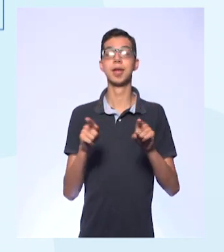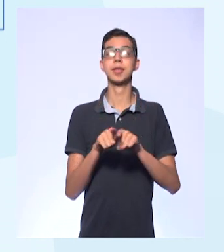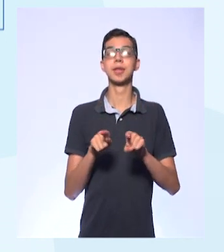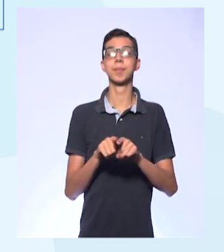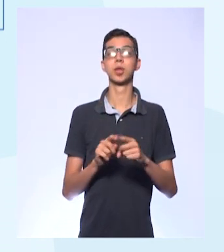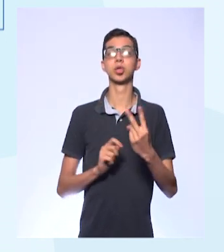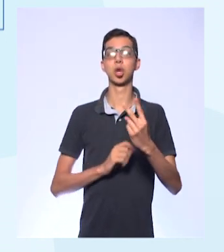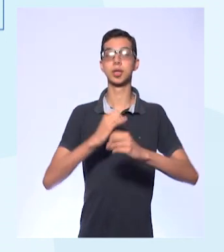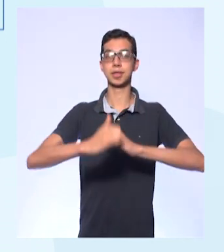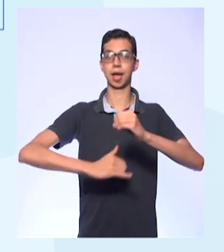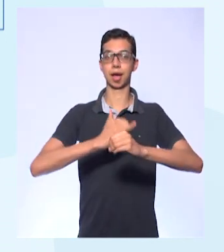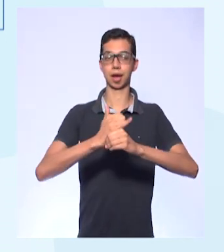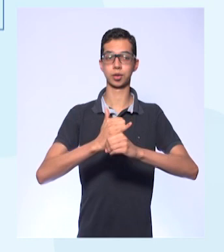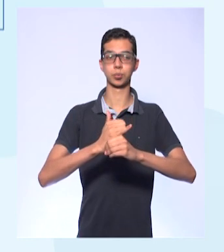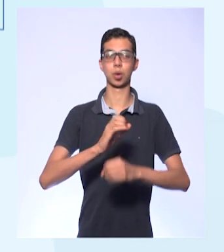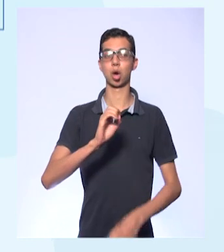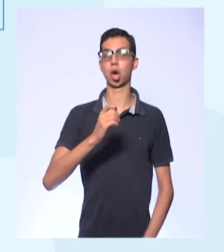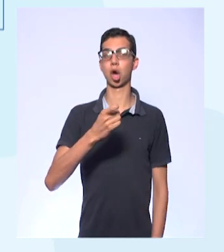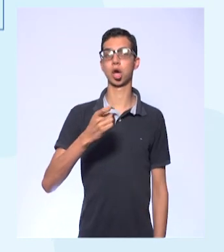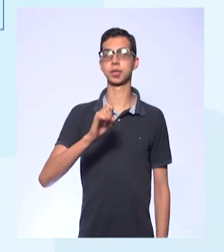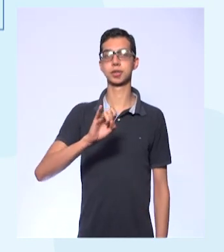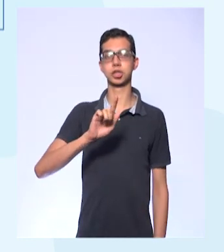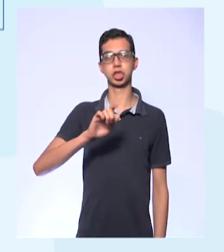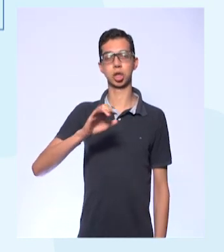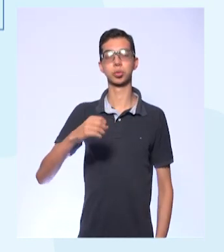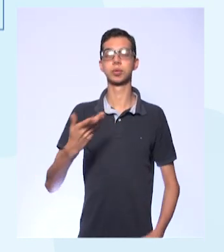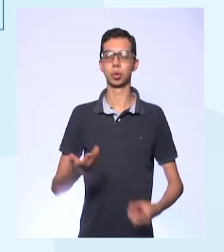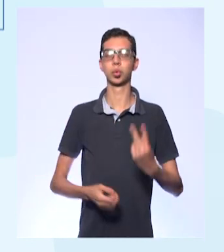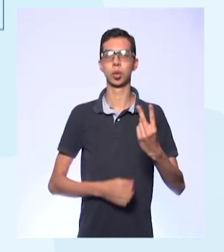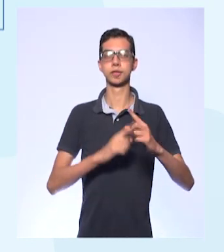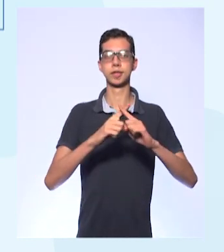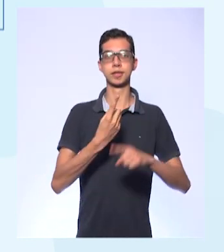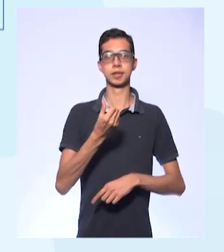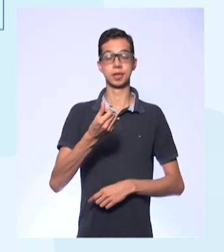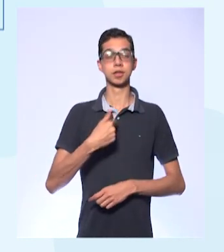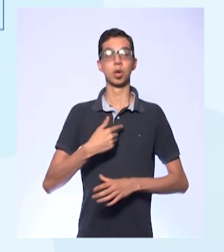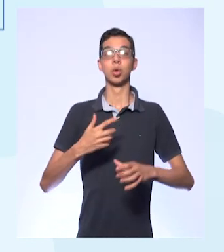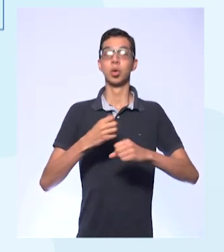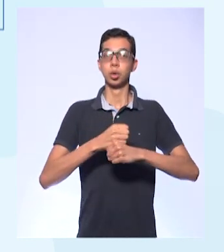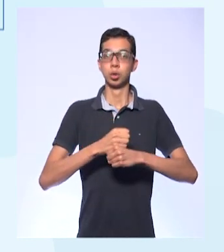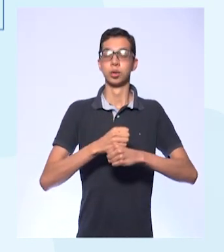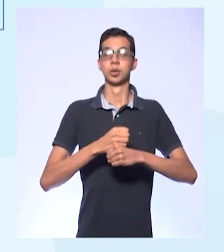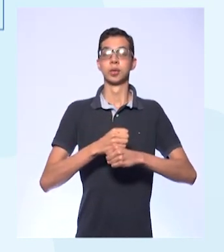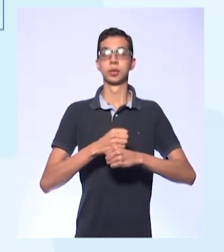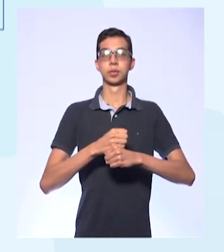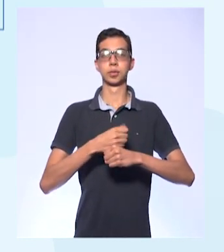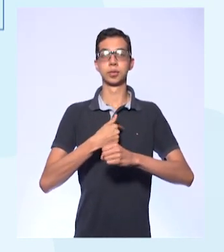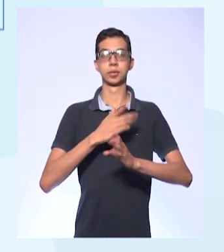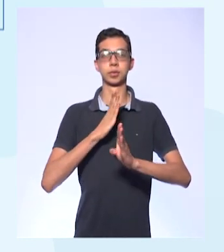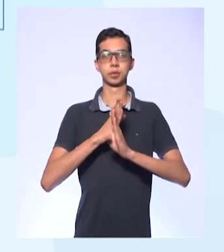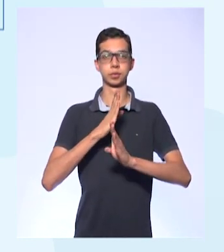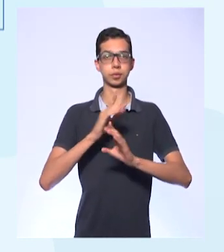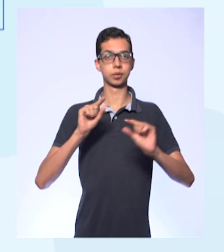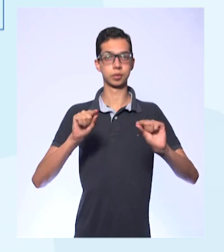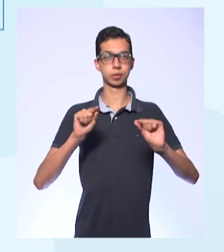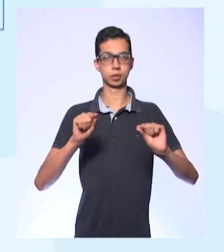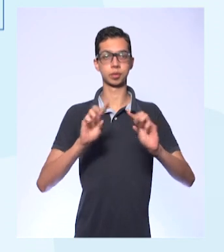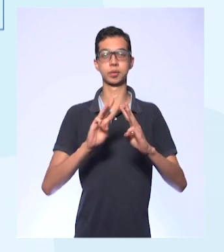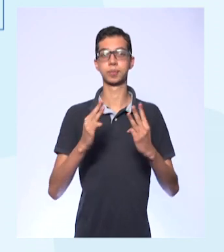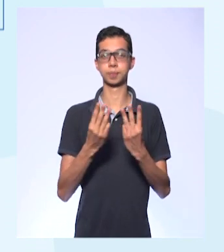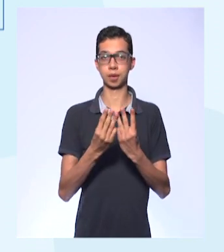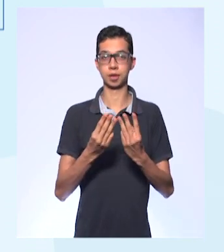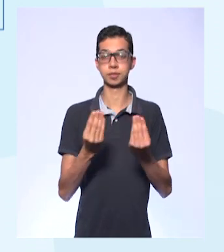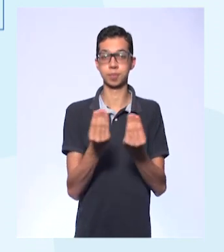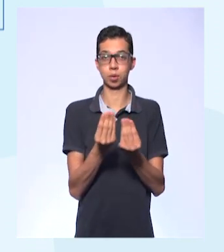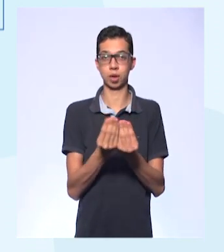de oxigênio, então 2 vezes 16. Quando eu efetuo a conta, eu vou achar que a massa molecular da água oxigenada